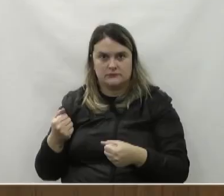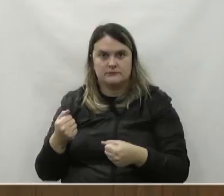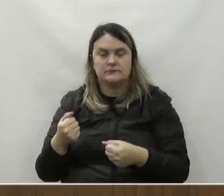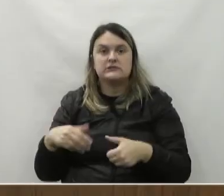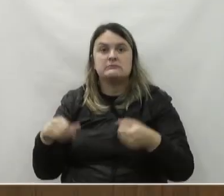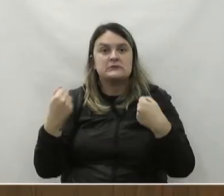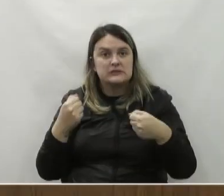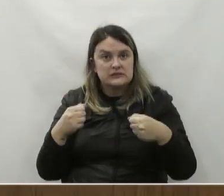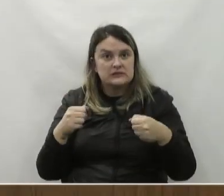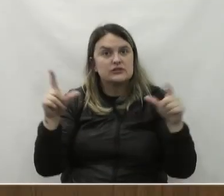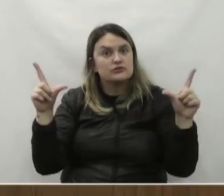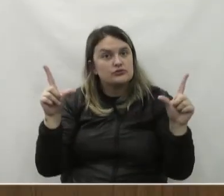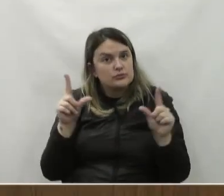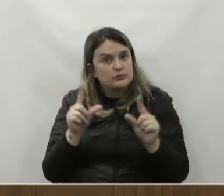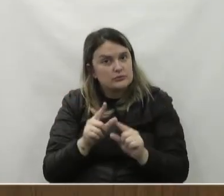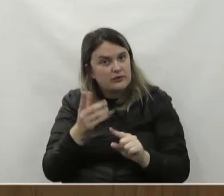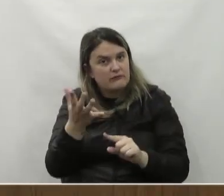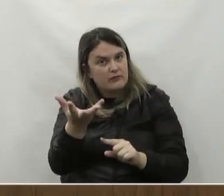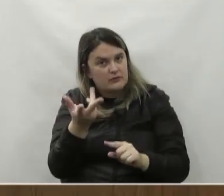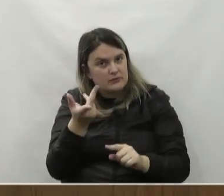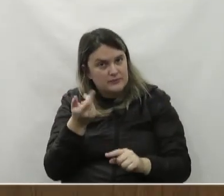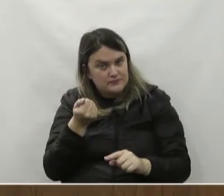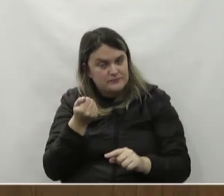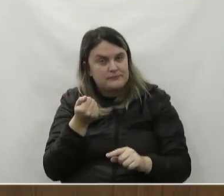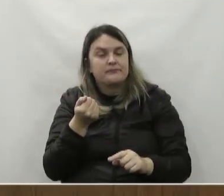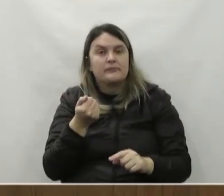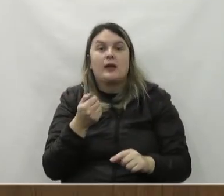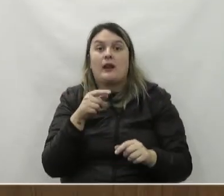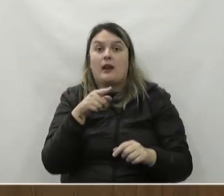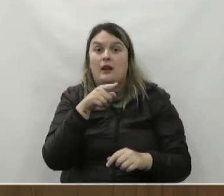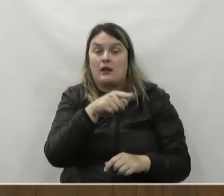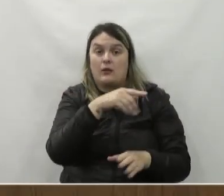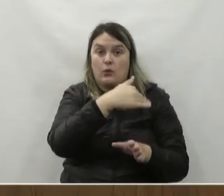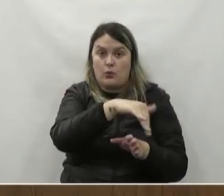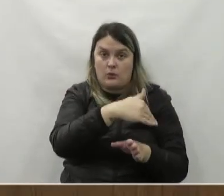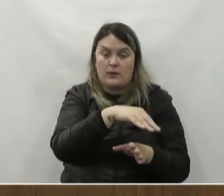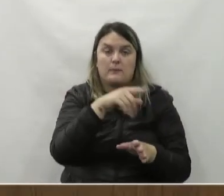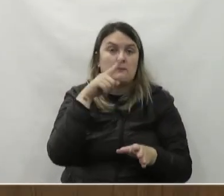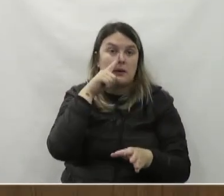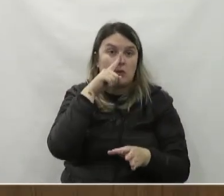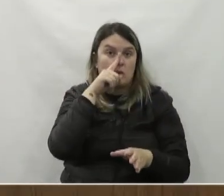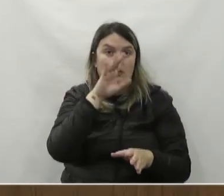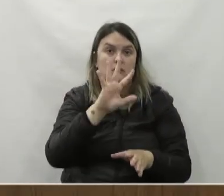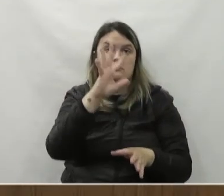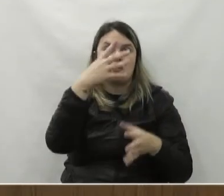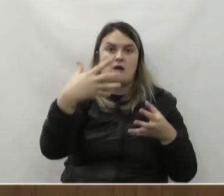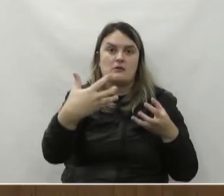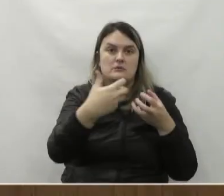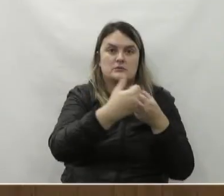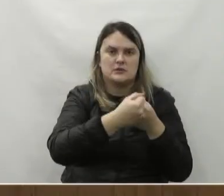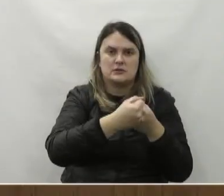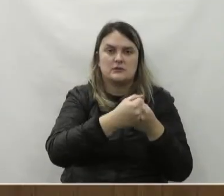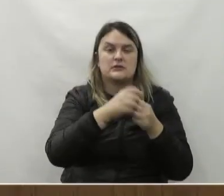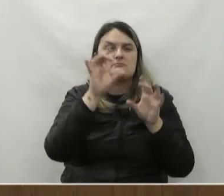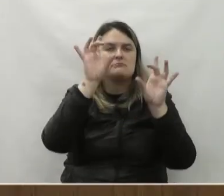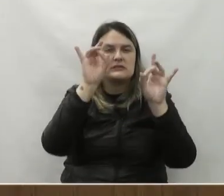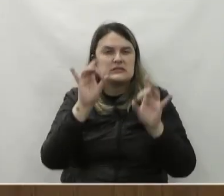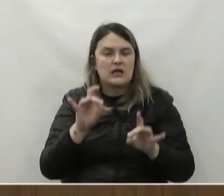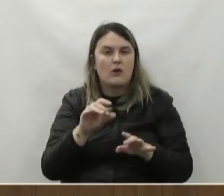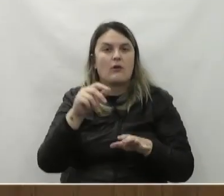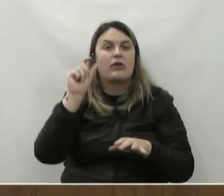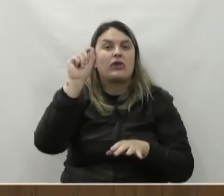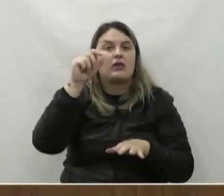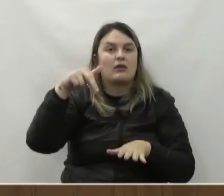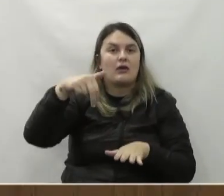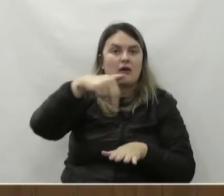pela rua. Essa situação representa risco iminente de acidentes, especialmente para pedestres e crianças